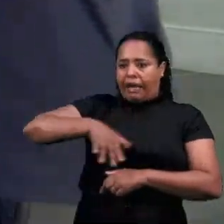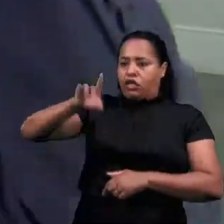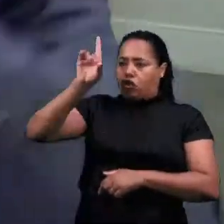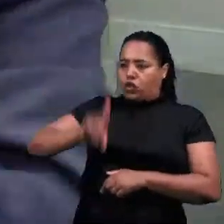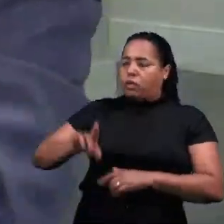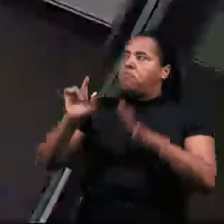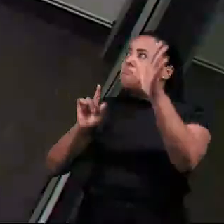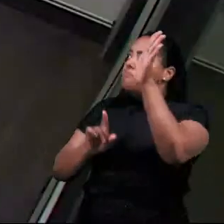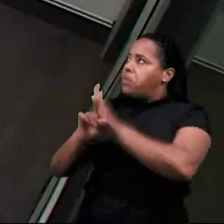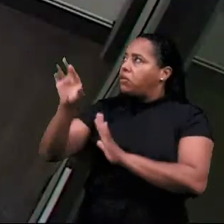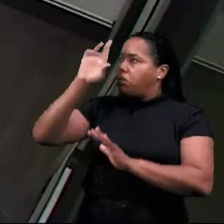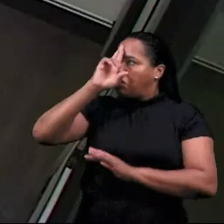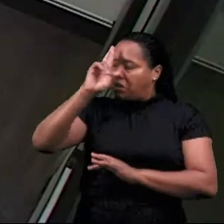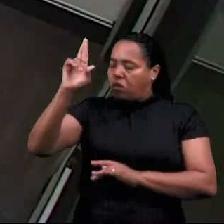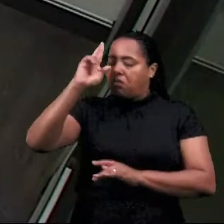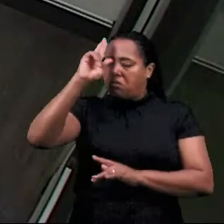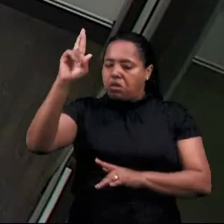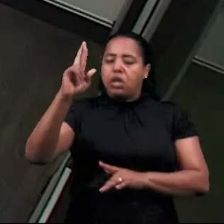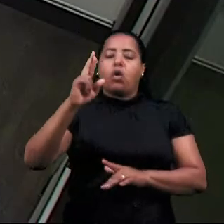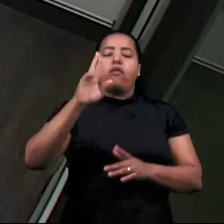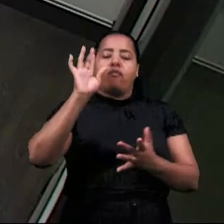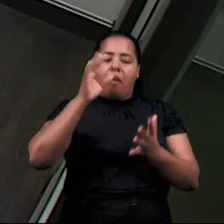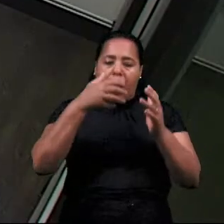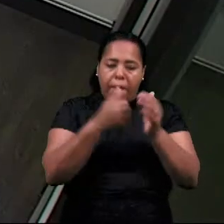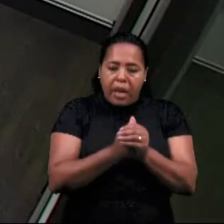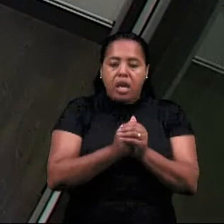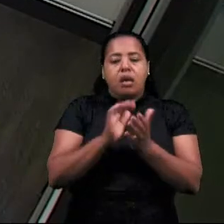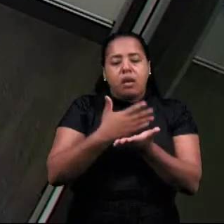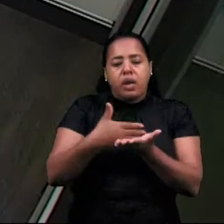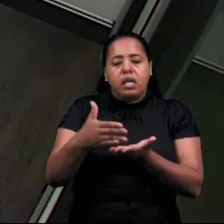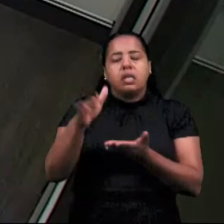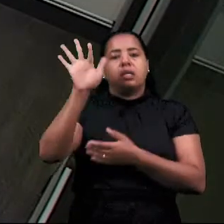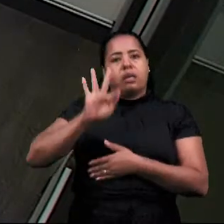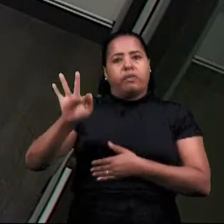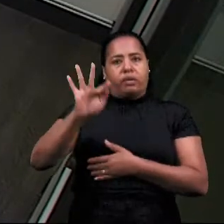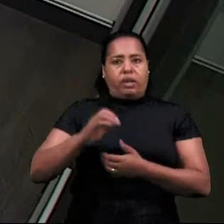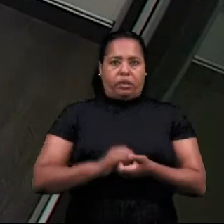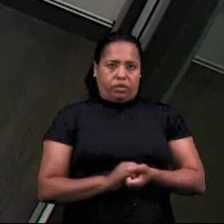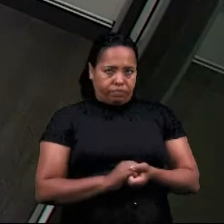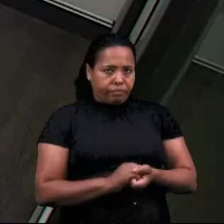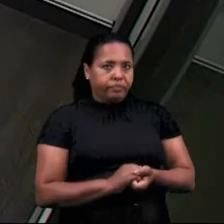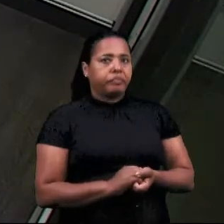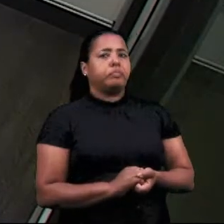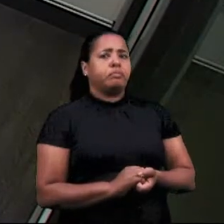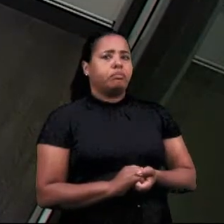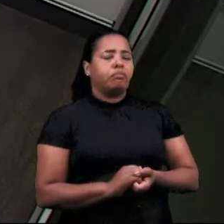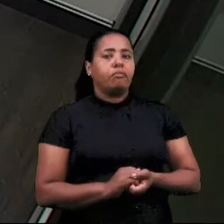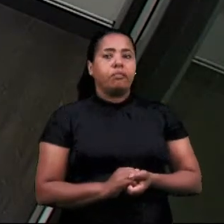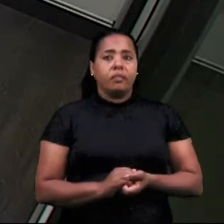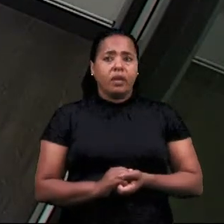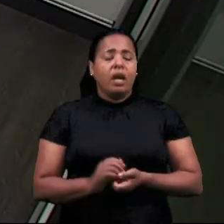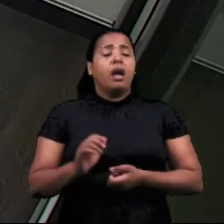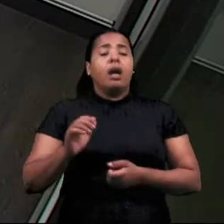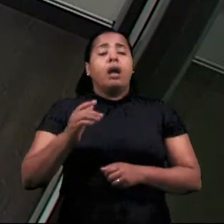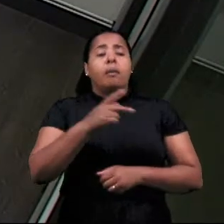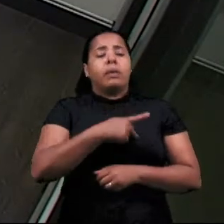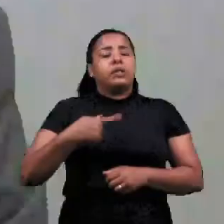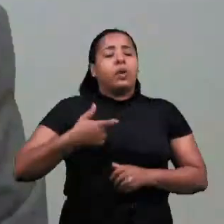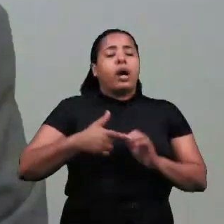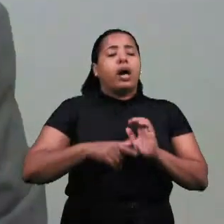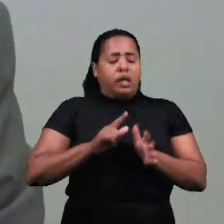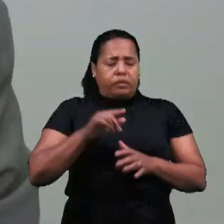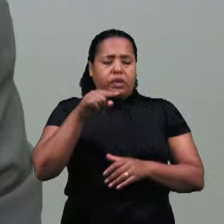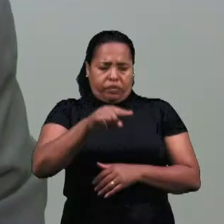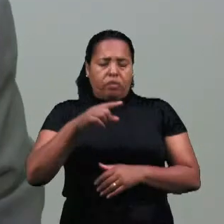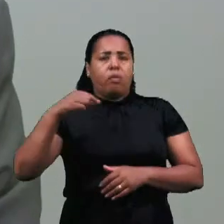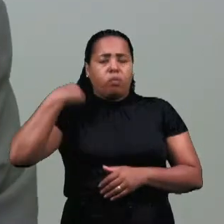e pronto, entrei na faculdade e assim foi. Pastor, antes da gente falar um pouco mais sobre até o senhor chegar no ministério, o senhor falou, o senhor é advogado, né?